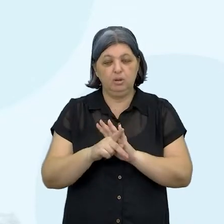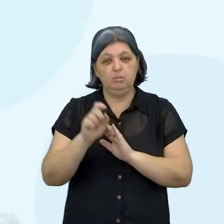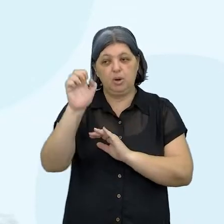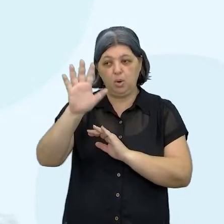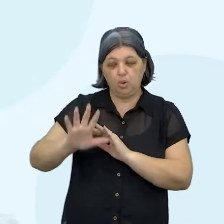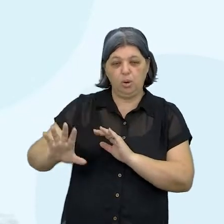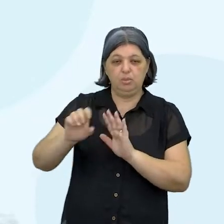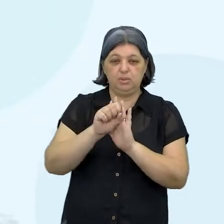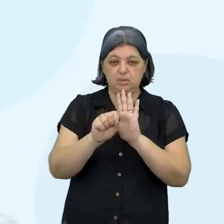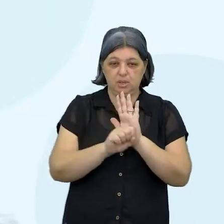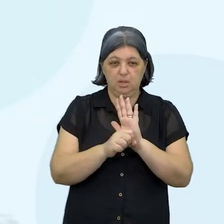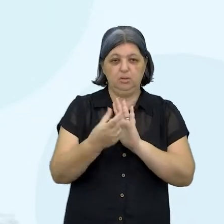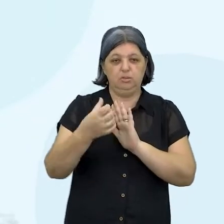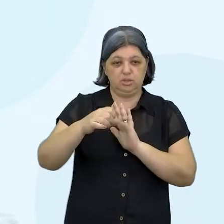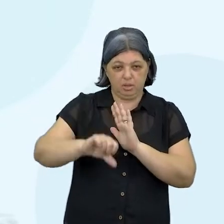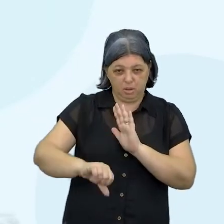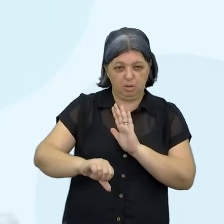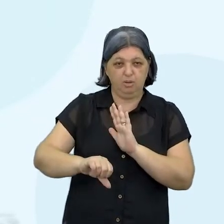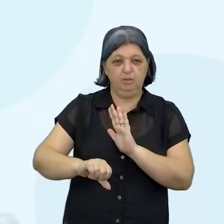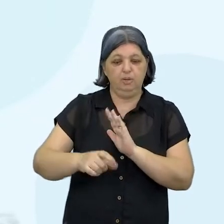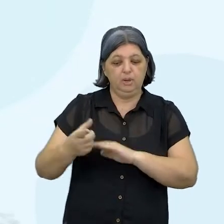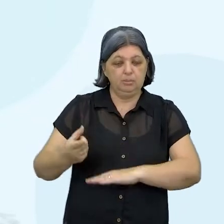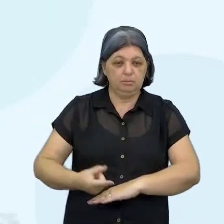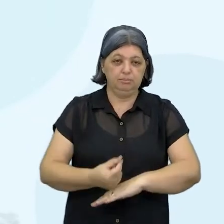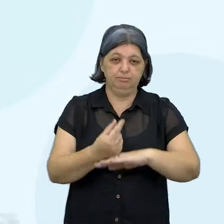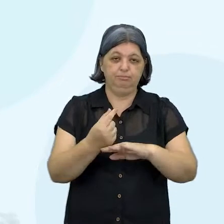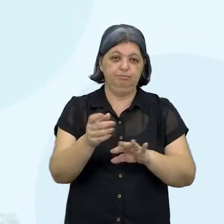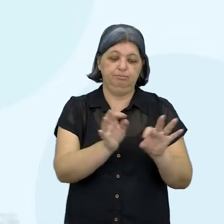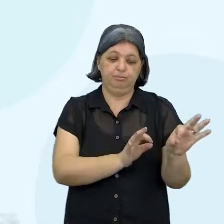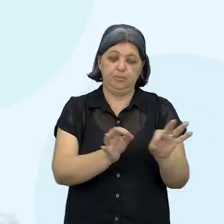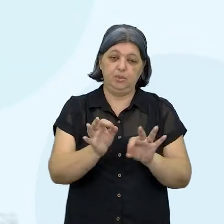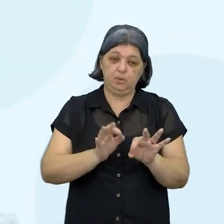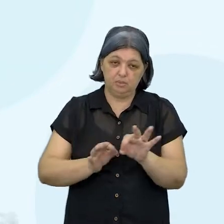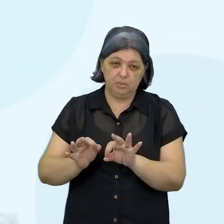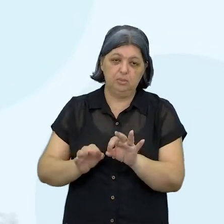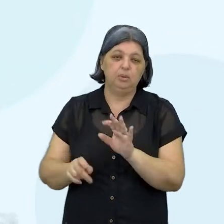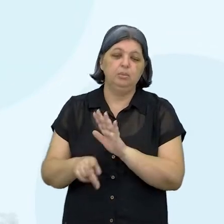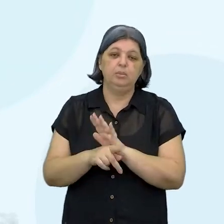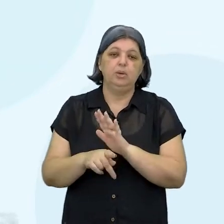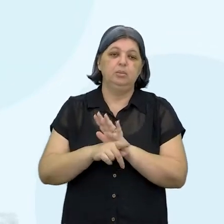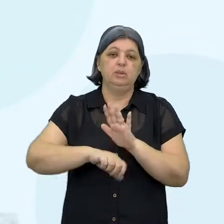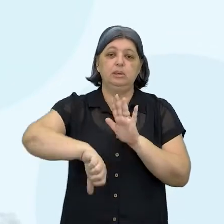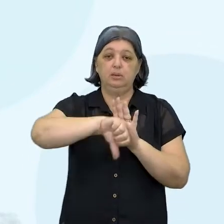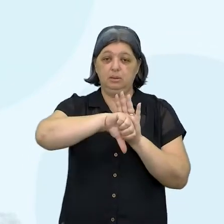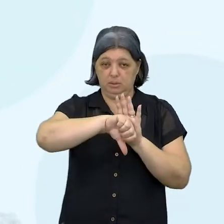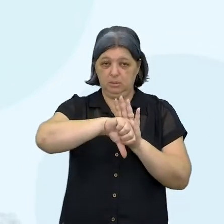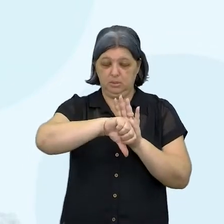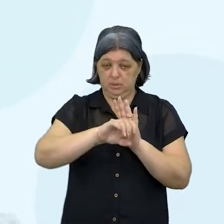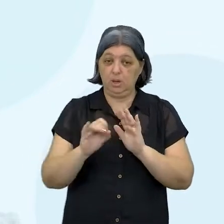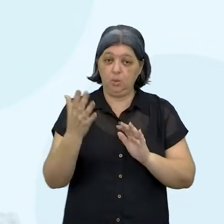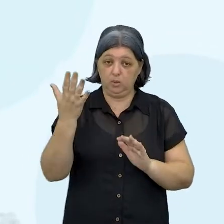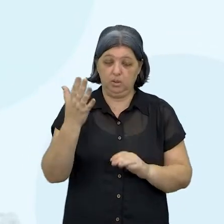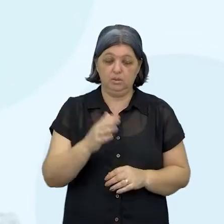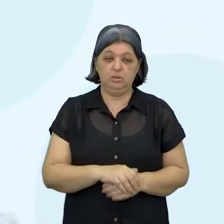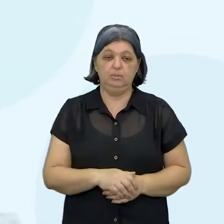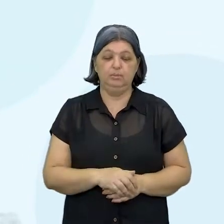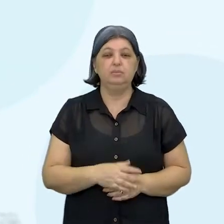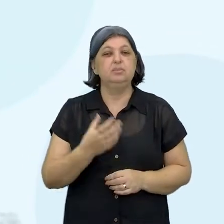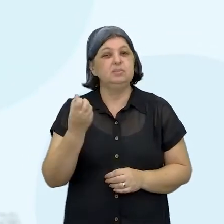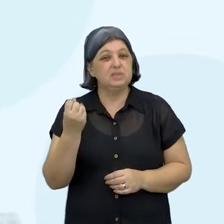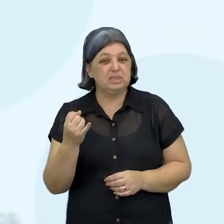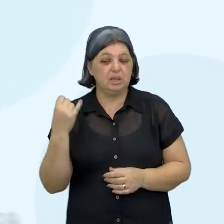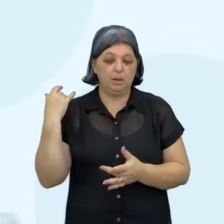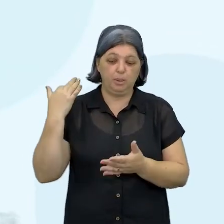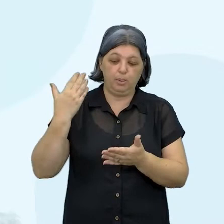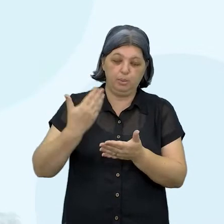XIX, também se reorganizam as próprias ilegalidades, os próprios crimes. Então, se até o XIX